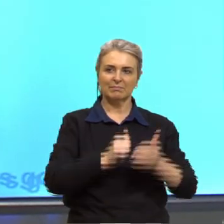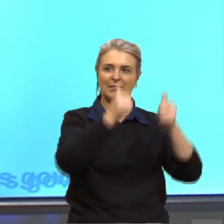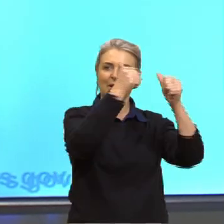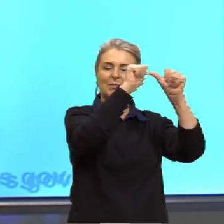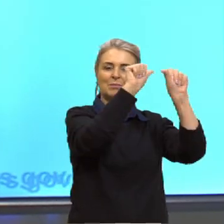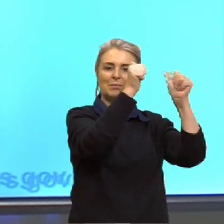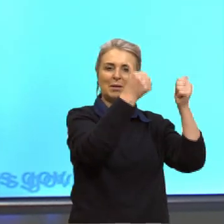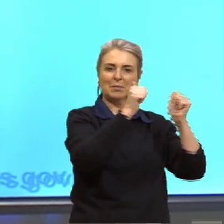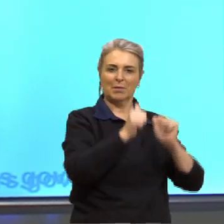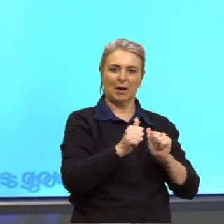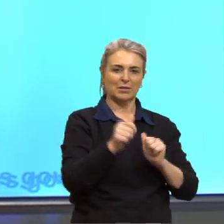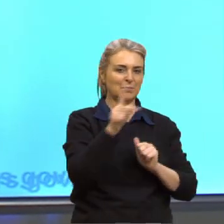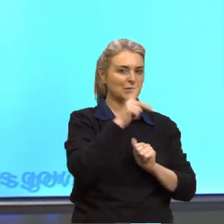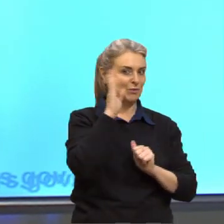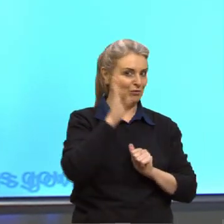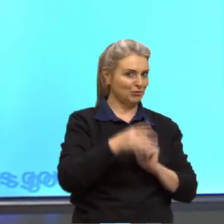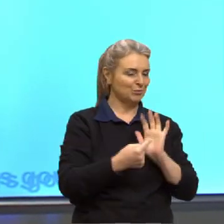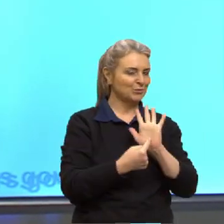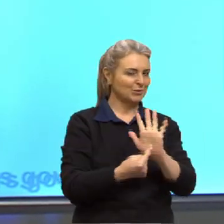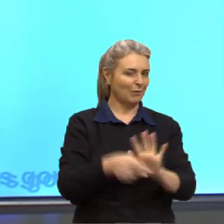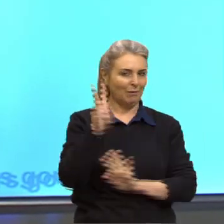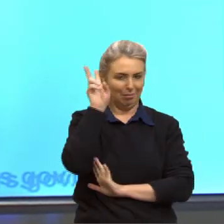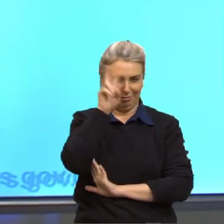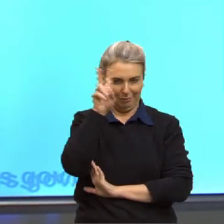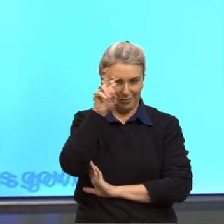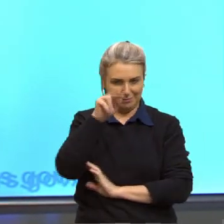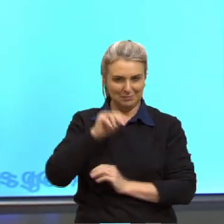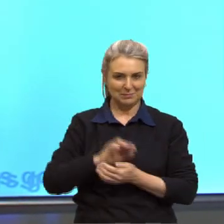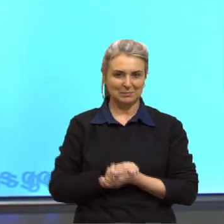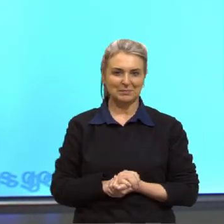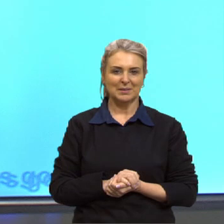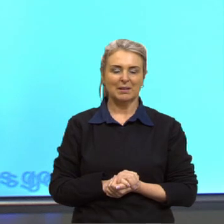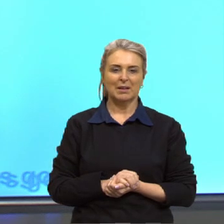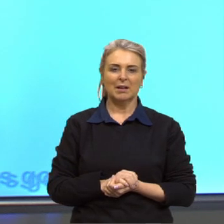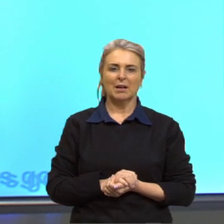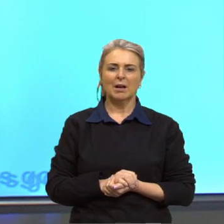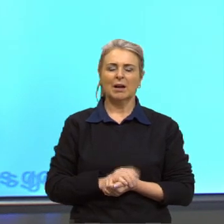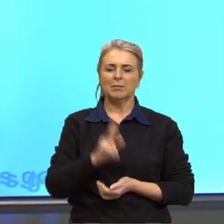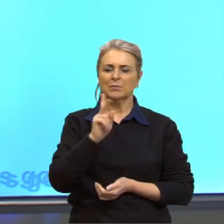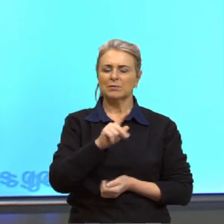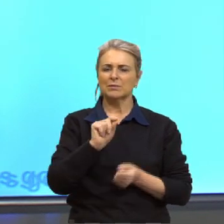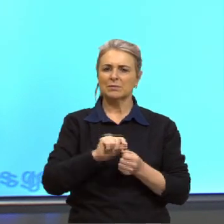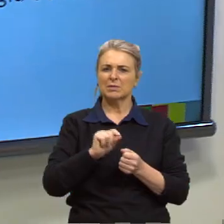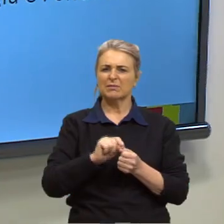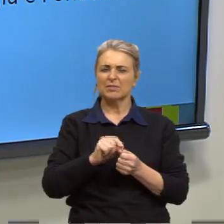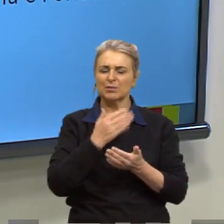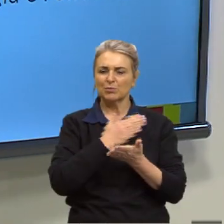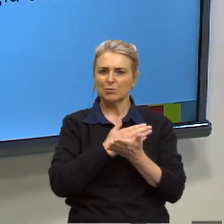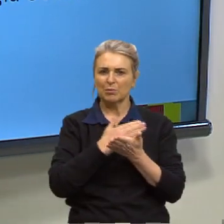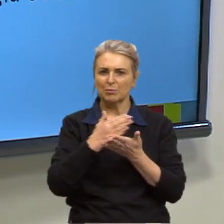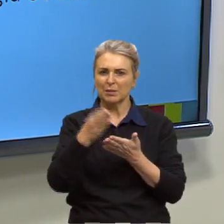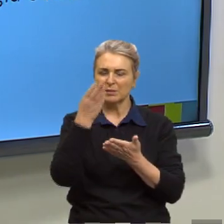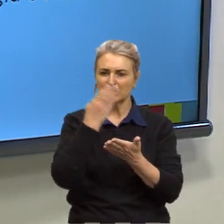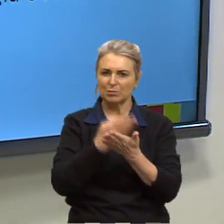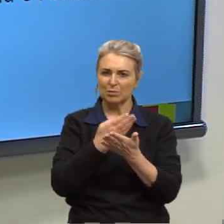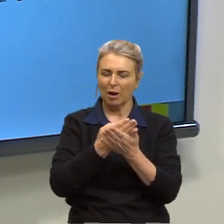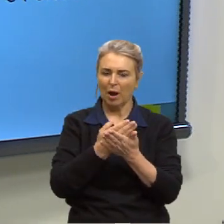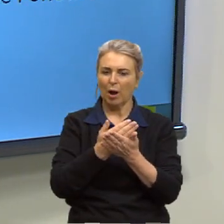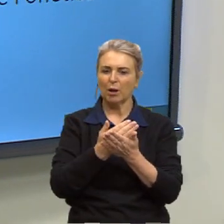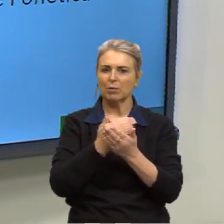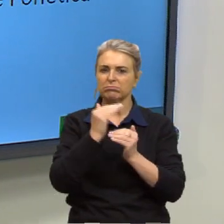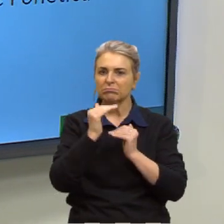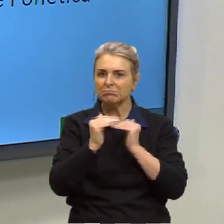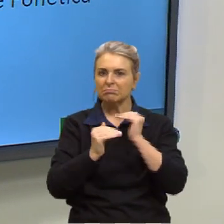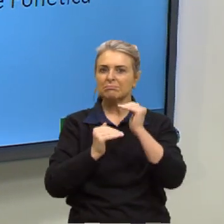também já trouxe em uma outra aula, vocês devem lembrar dela. Eu fiz com vocês desde o início das nossas aulas uma construção,